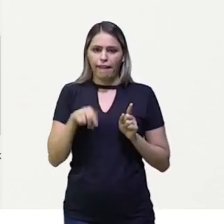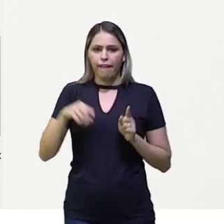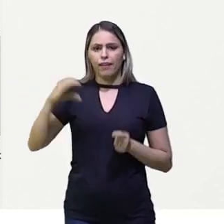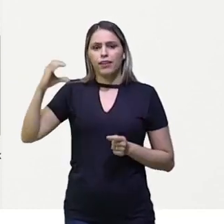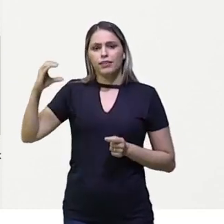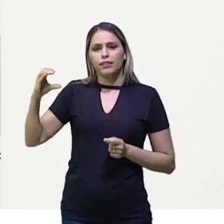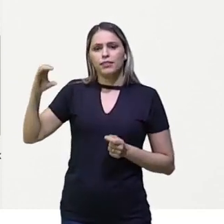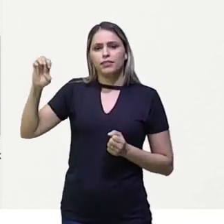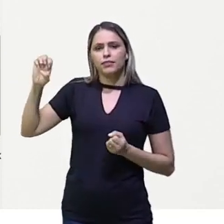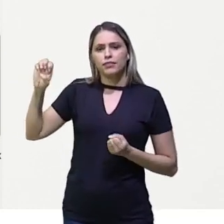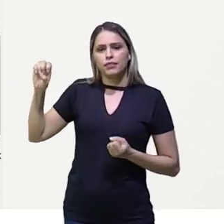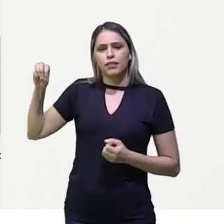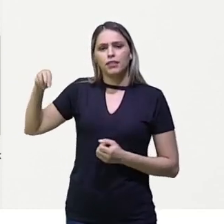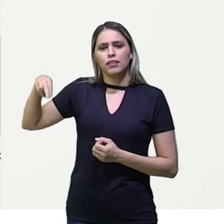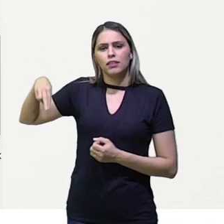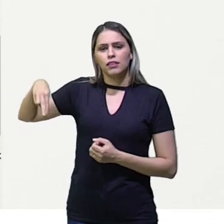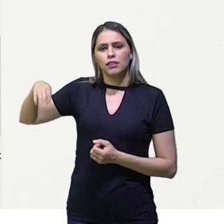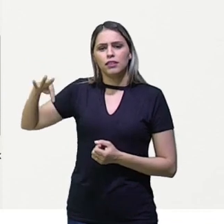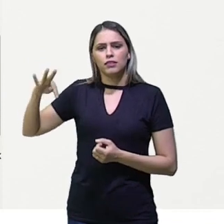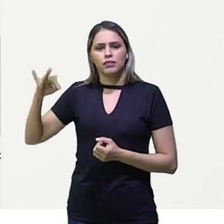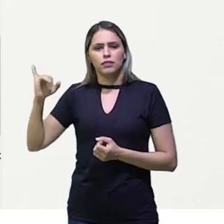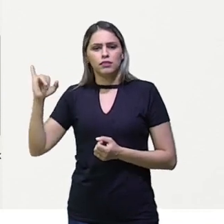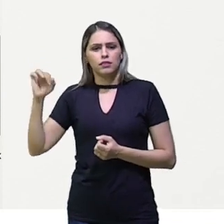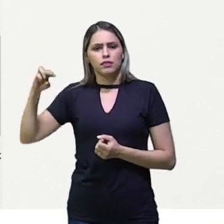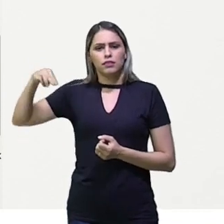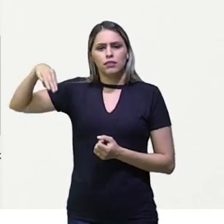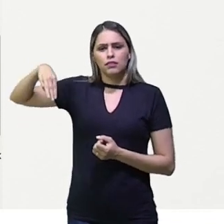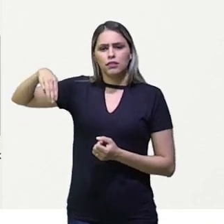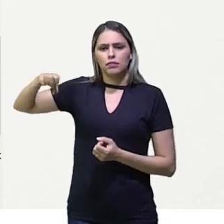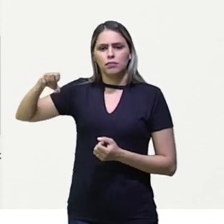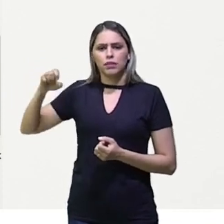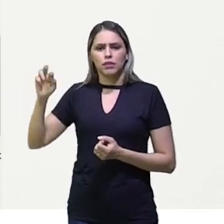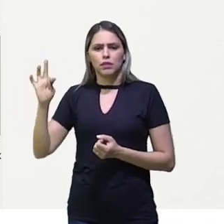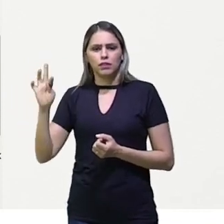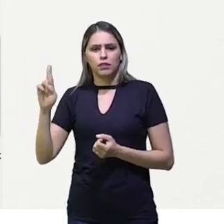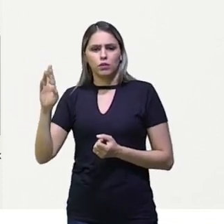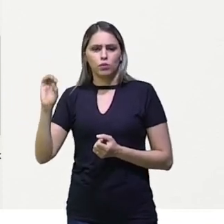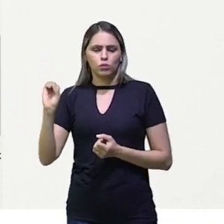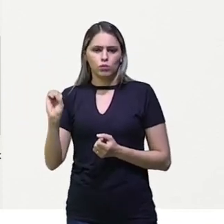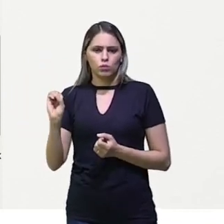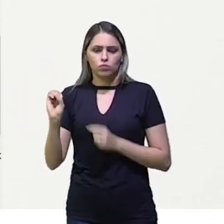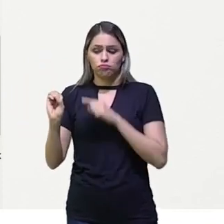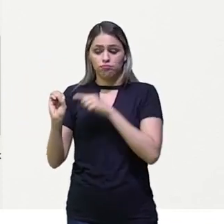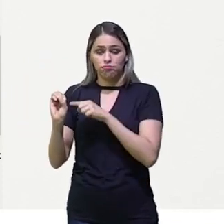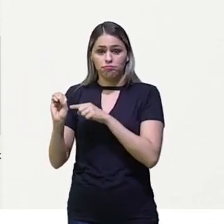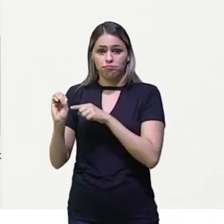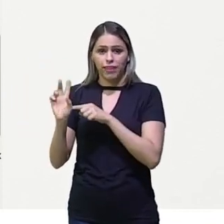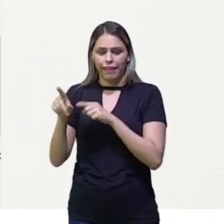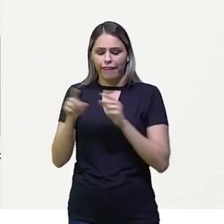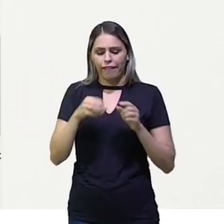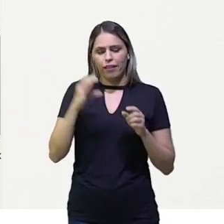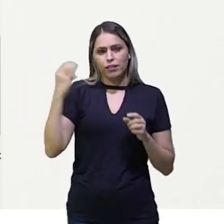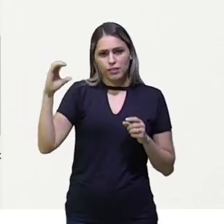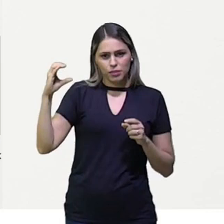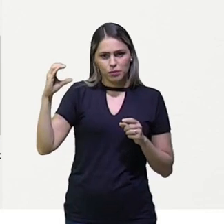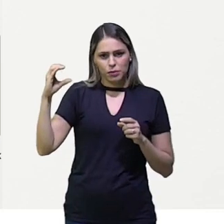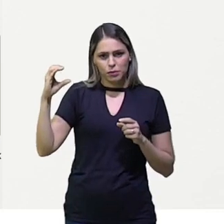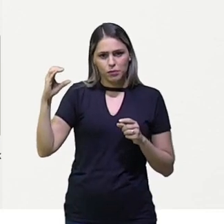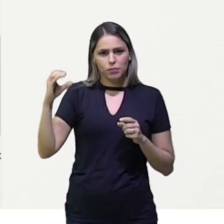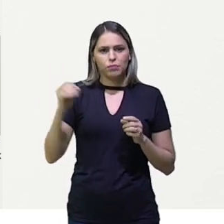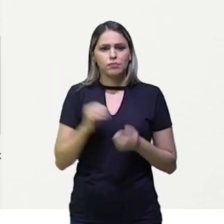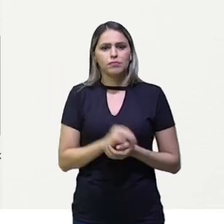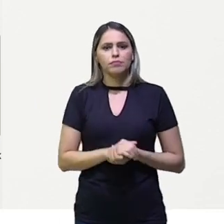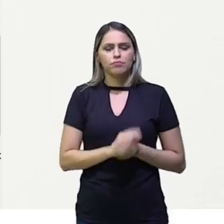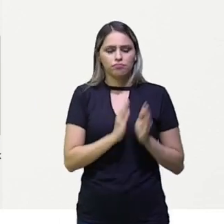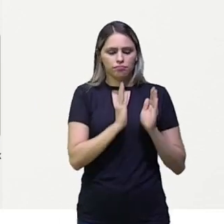Já é um tamanho maior de um para o outro. Chamamos esse daqui de centímetro,